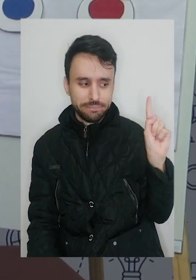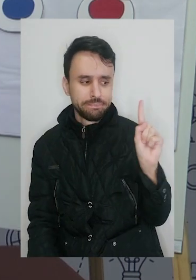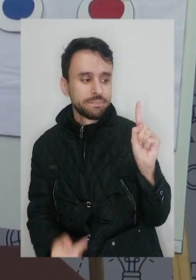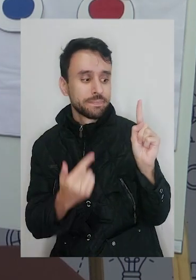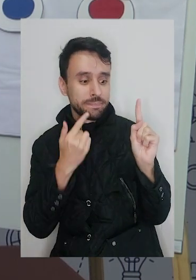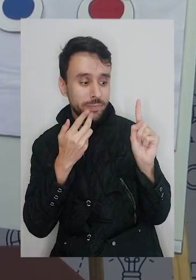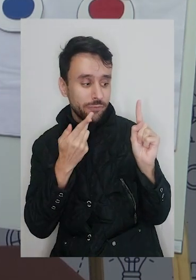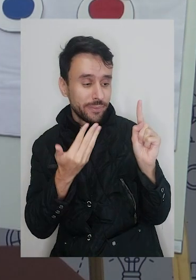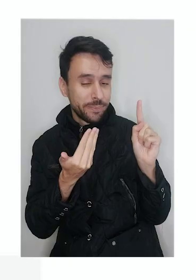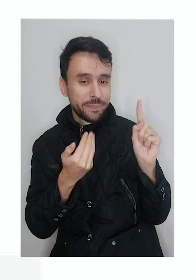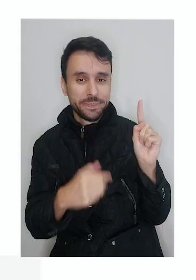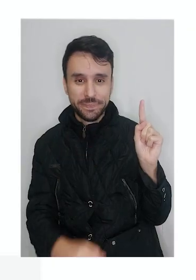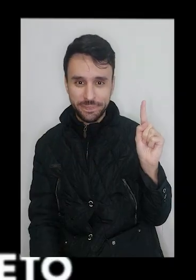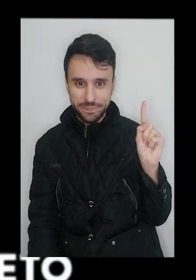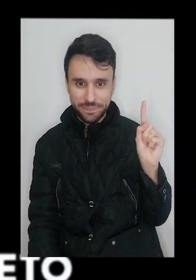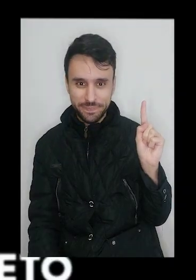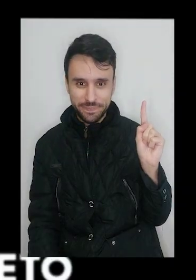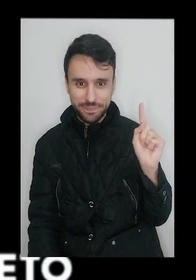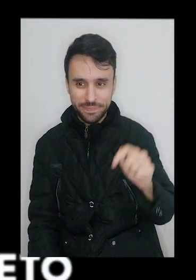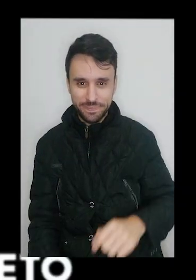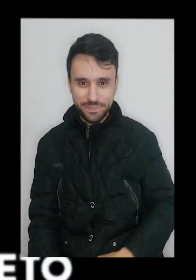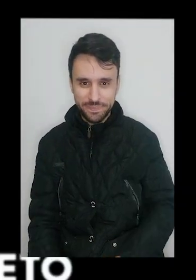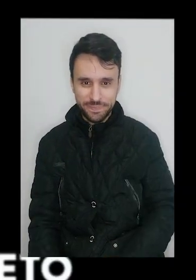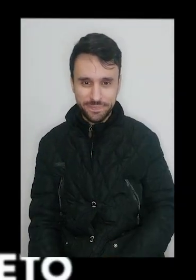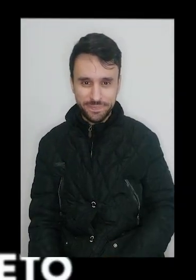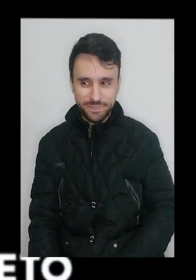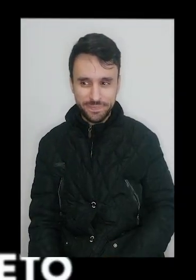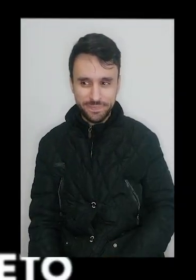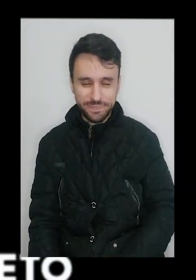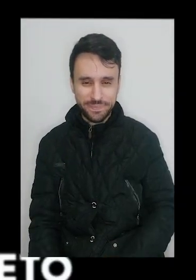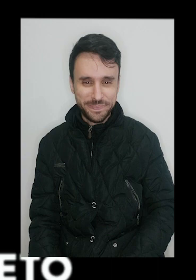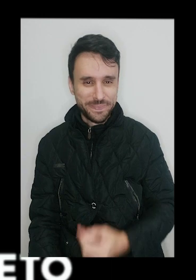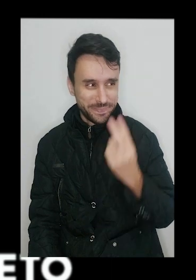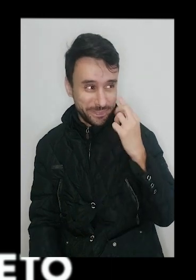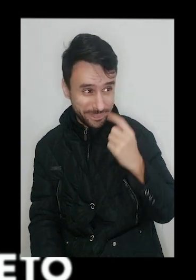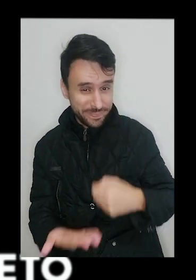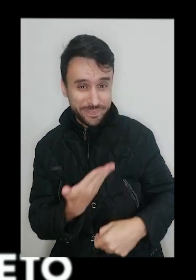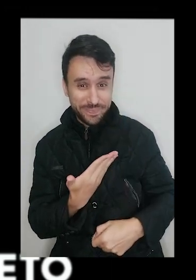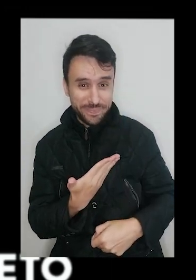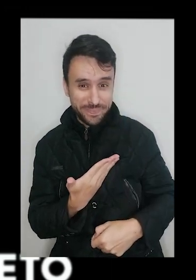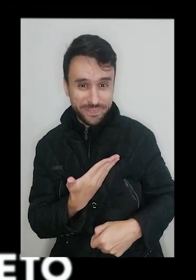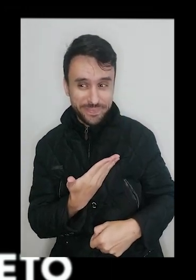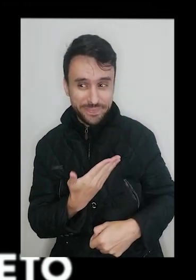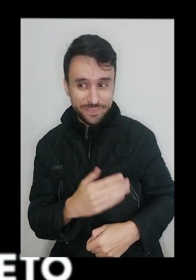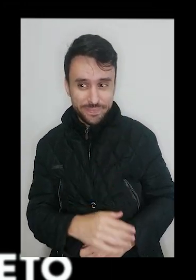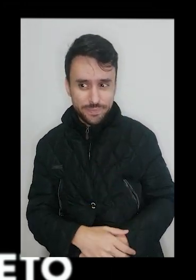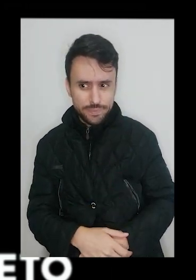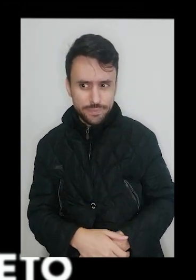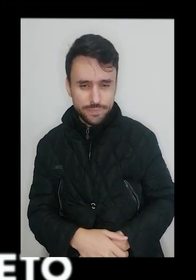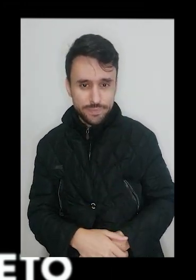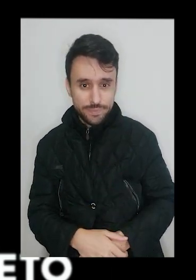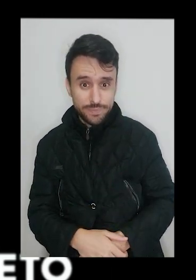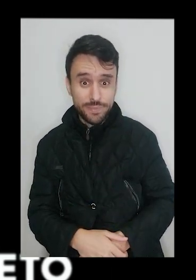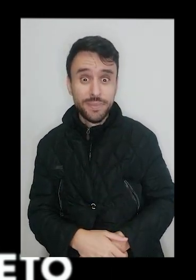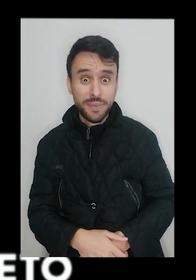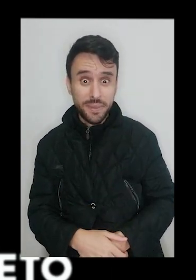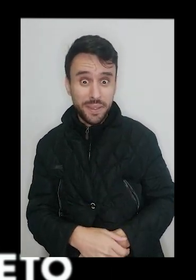recado é esse que ela quer dar pra gente? Olha lá, vamos ver. Ela está pensando,